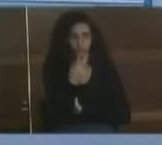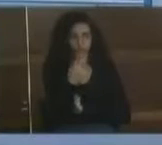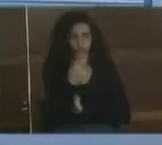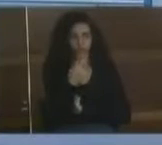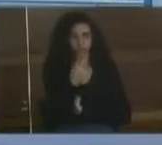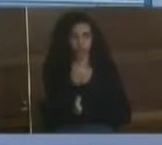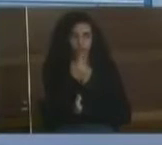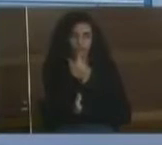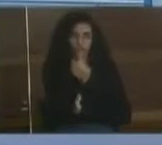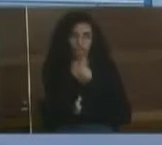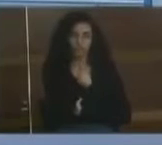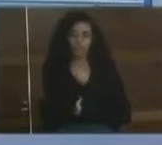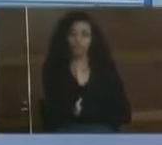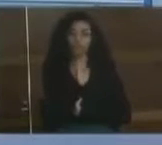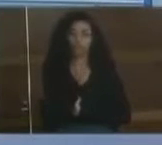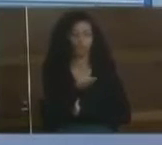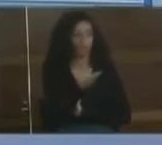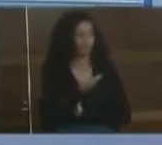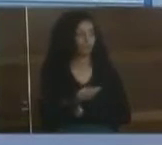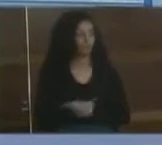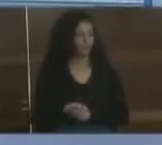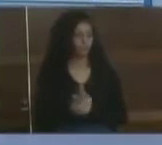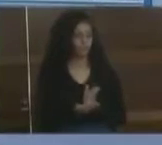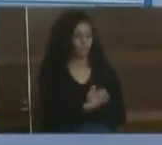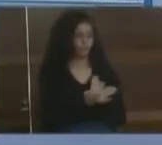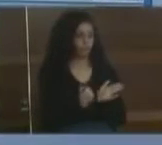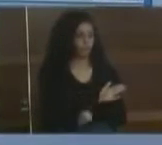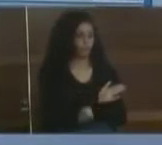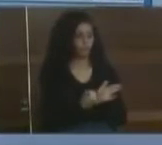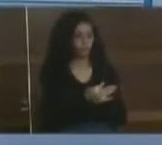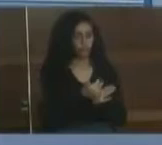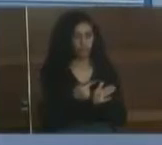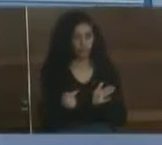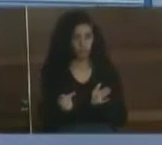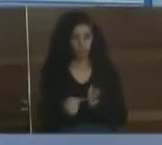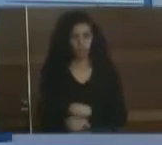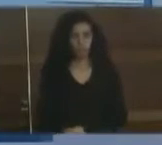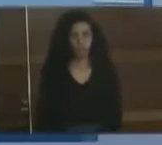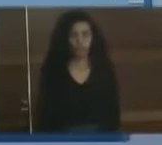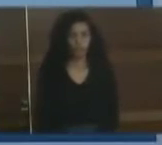um total de sete milhões e setecentos e 13.000 riacho página 17